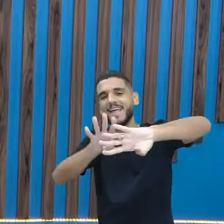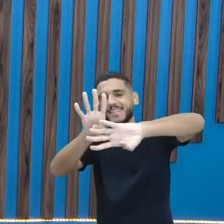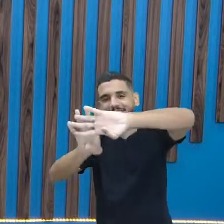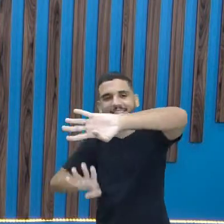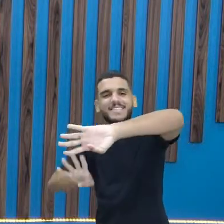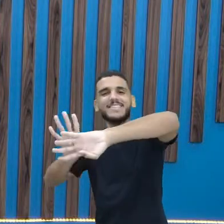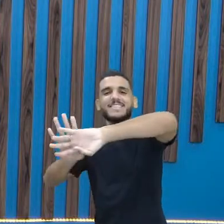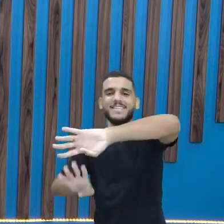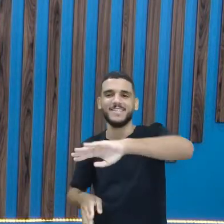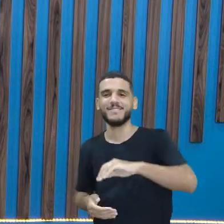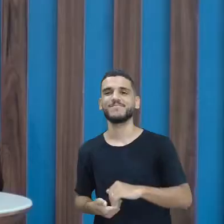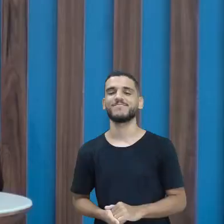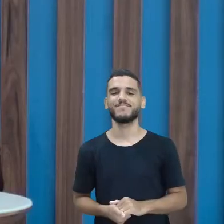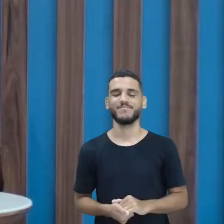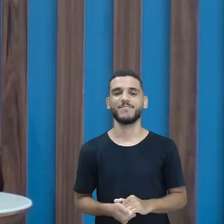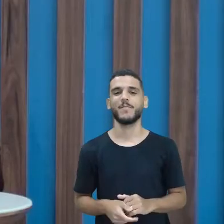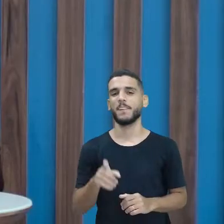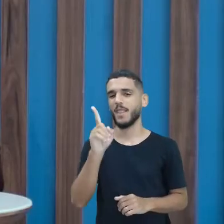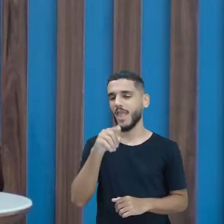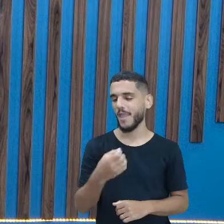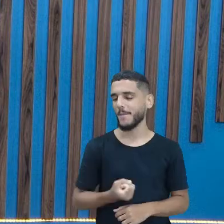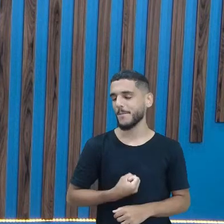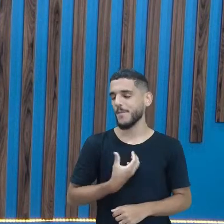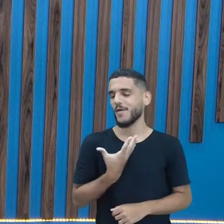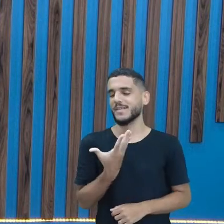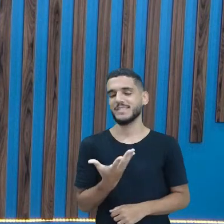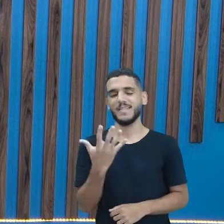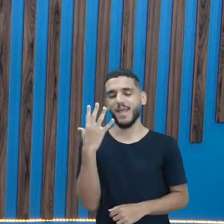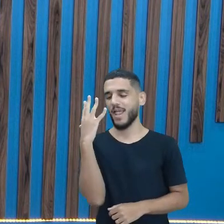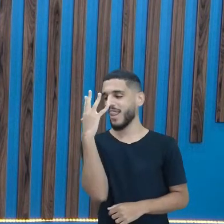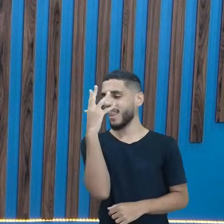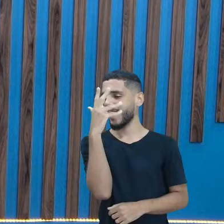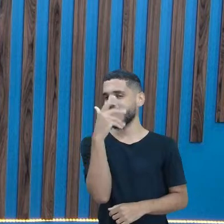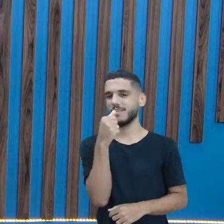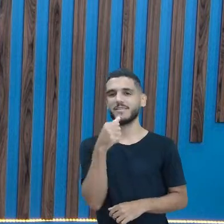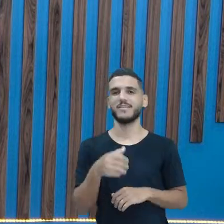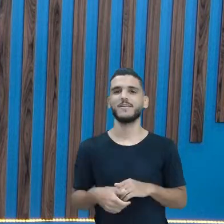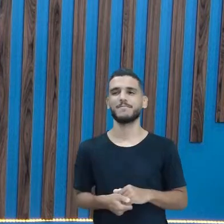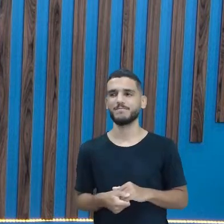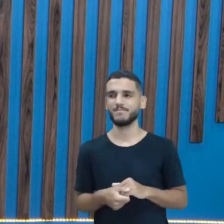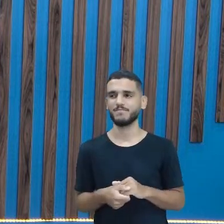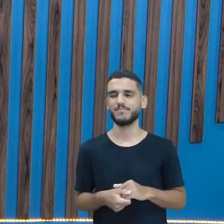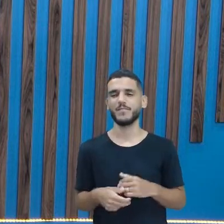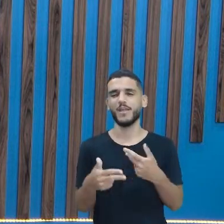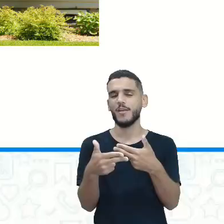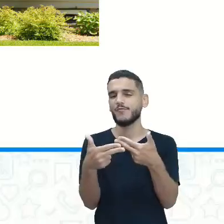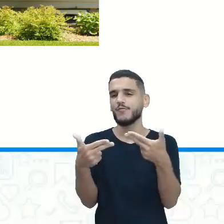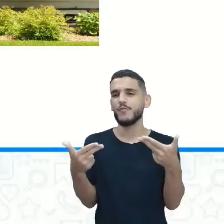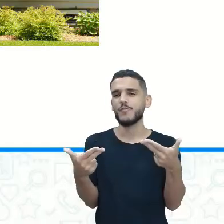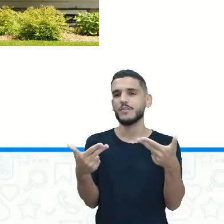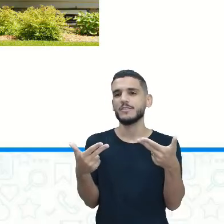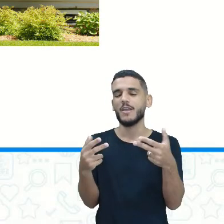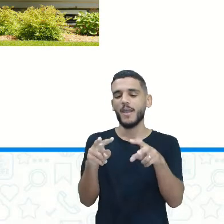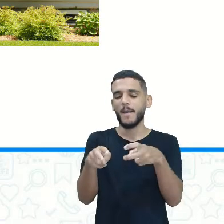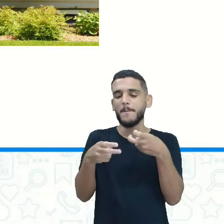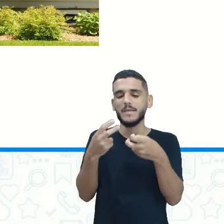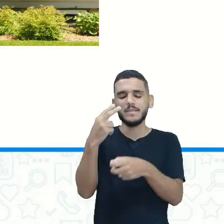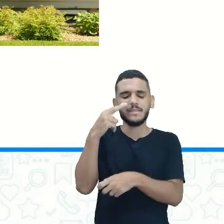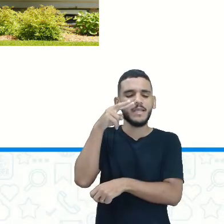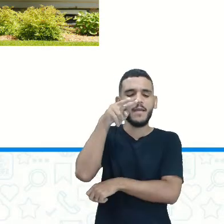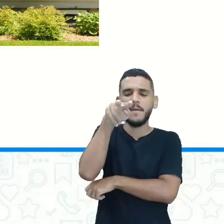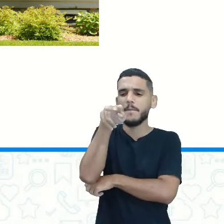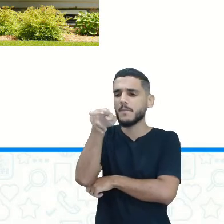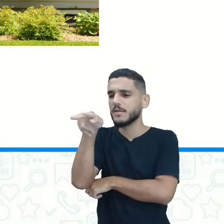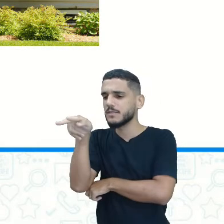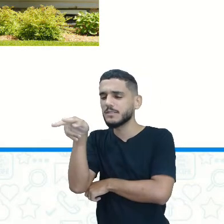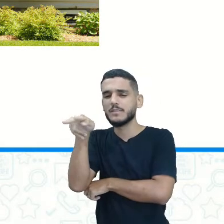Kay? Linda demais. É uma poesia, né? Na verdade, ele fala aí das coisas que ele observa através da visão dele, da